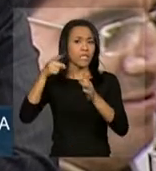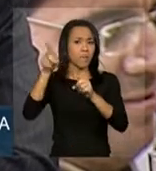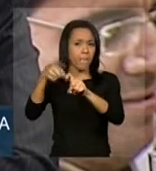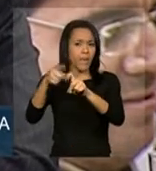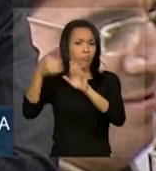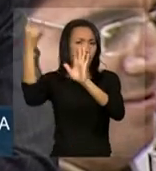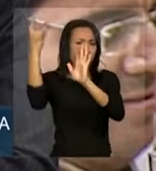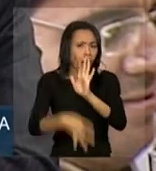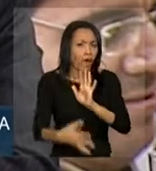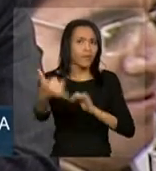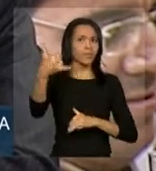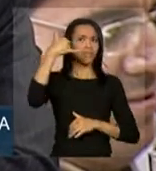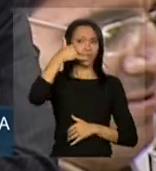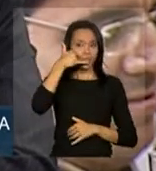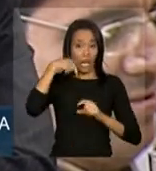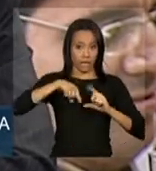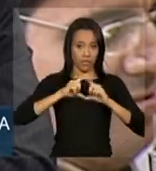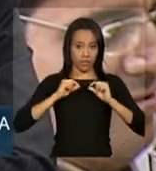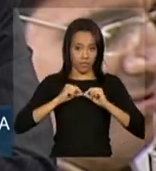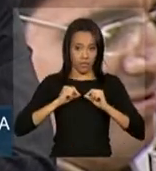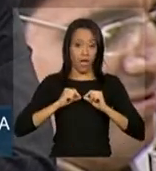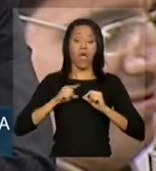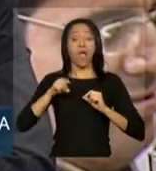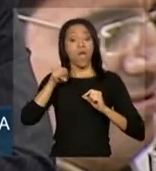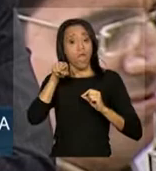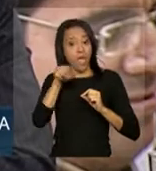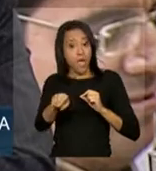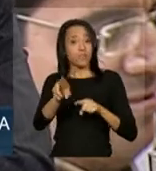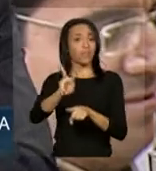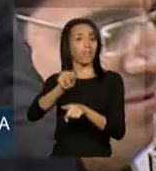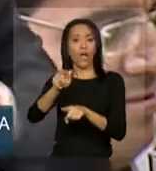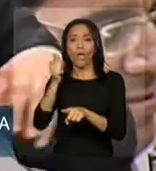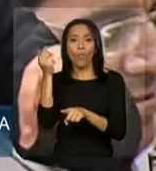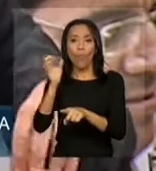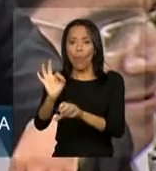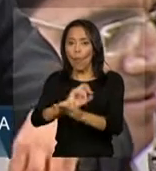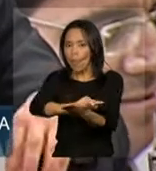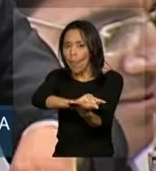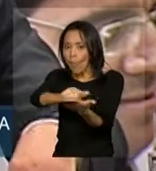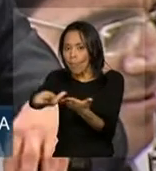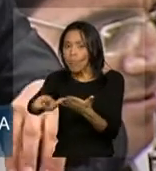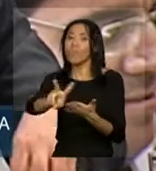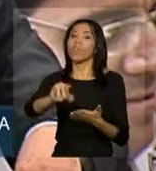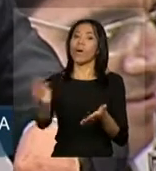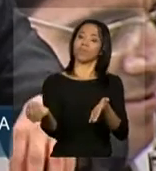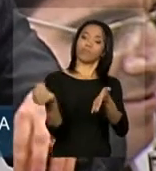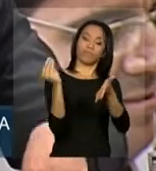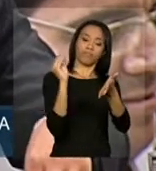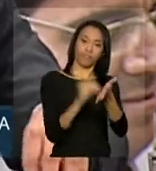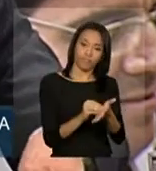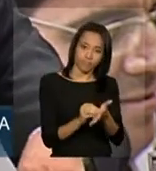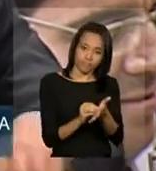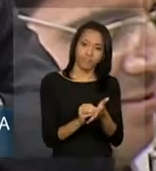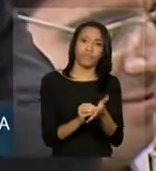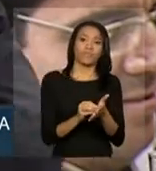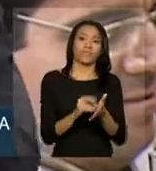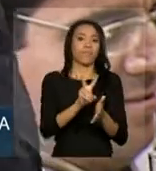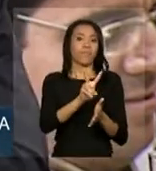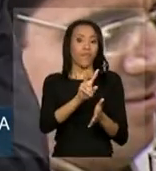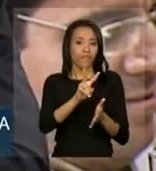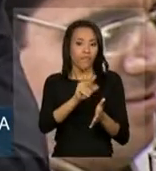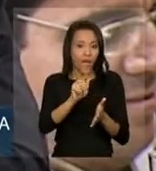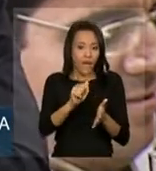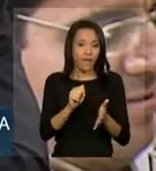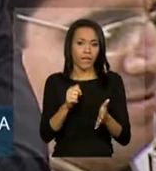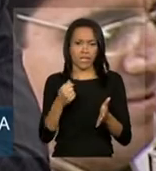médico ele tem a vantagem que ele vai poder Essa vaga não ocupada entrar na bolsa de vagas que estão sendo selecionadas